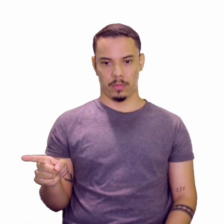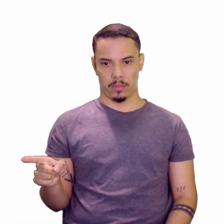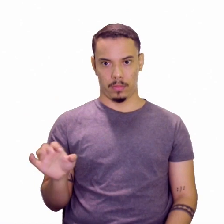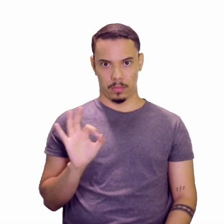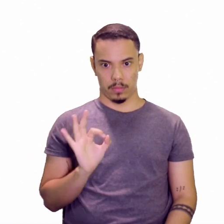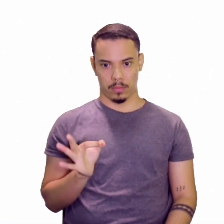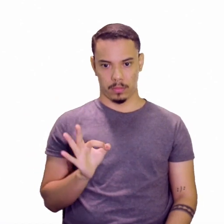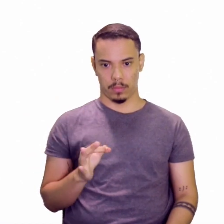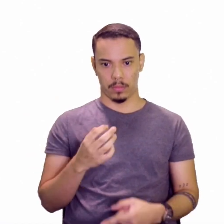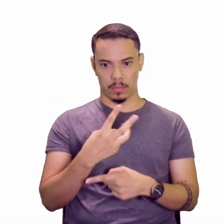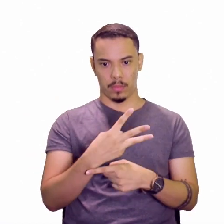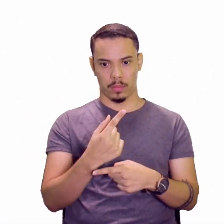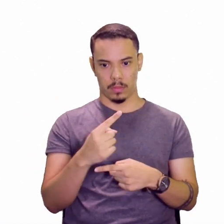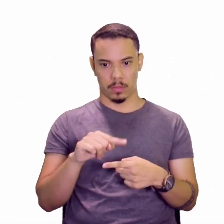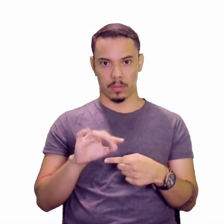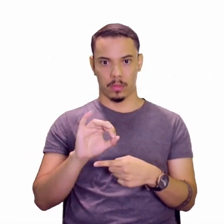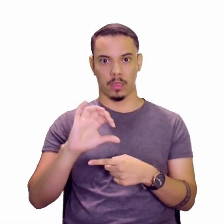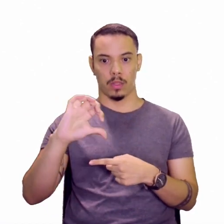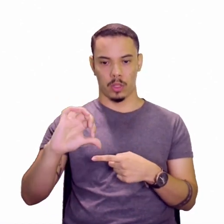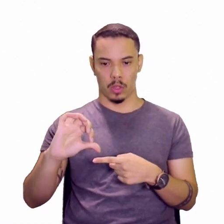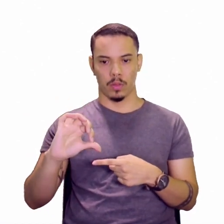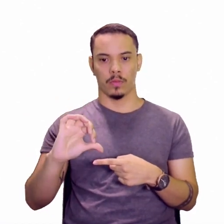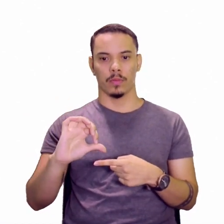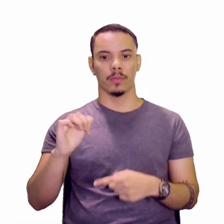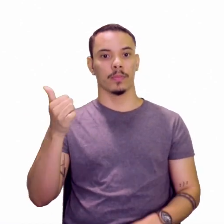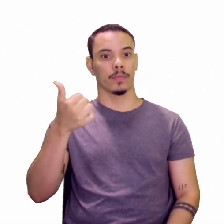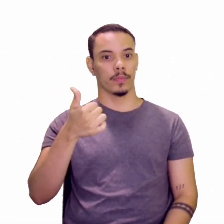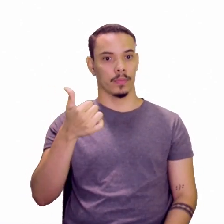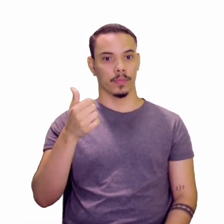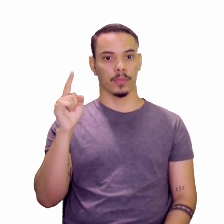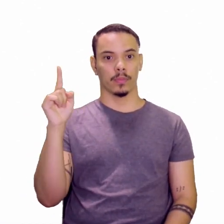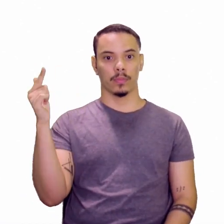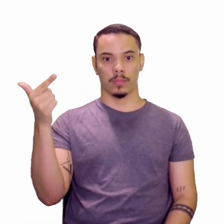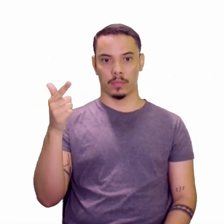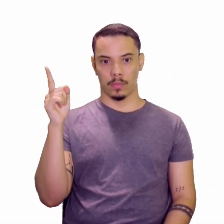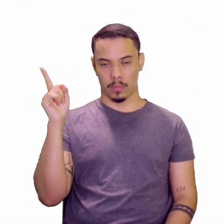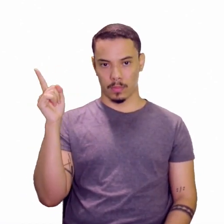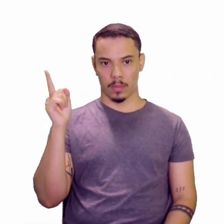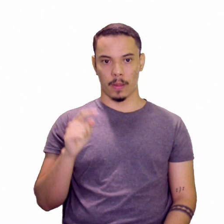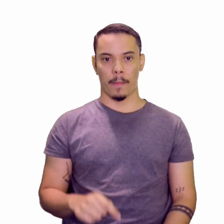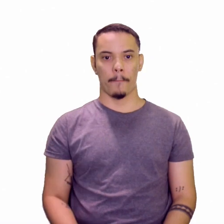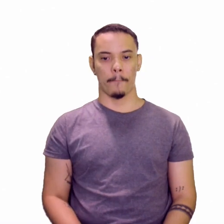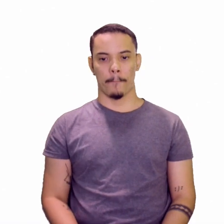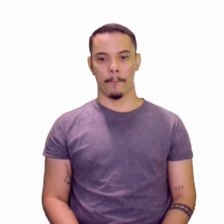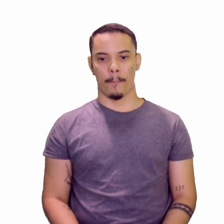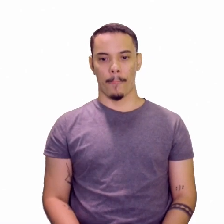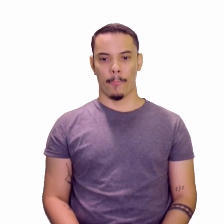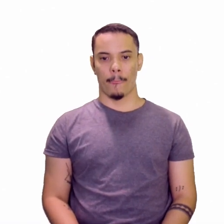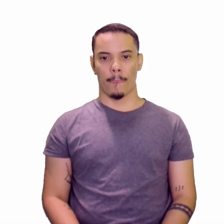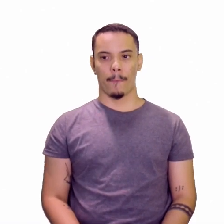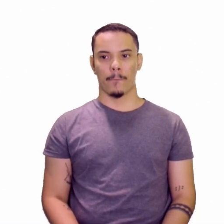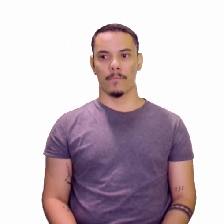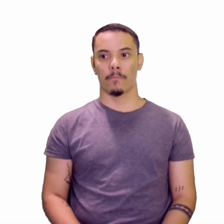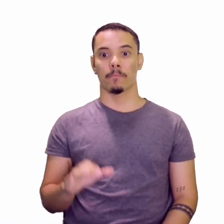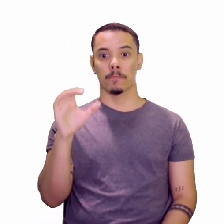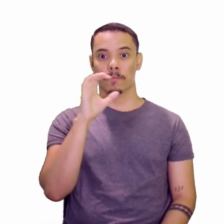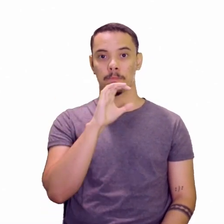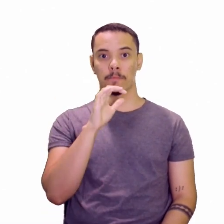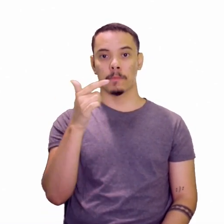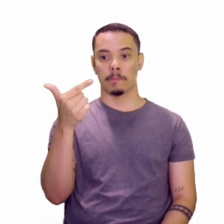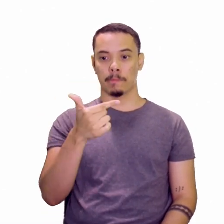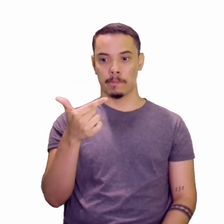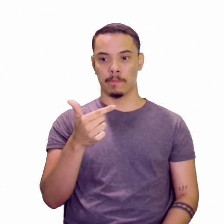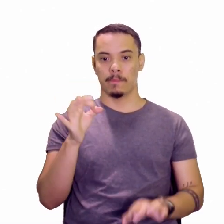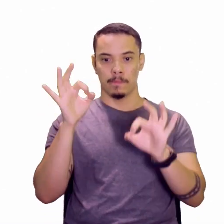ali a primeira distância aqui, pessoal, olha só. Primeira distância, segunda. Primeiro tempo, velocidade, desculpa, e a segunda Isso,